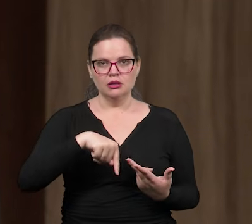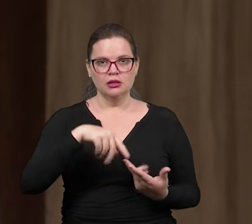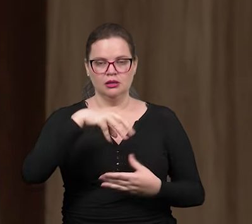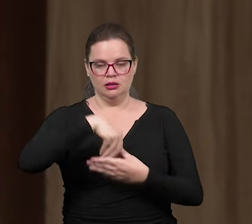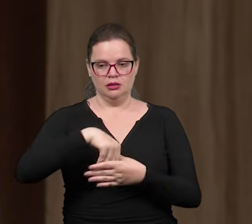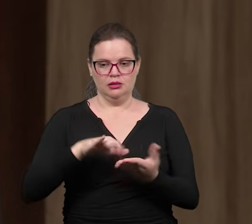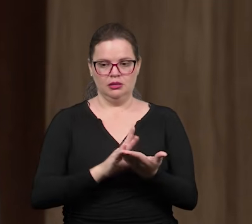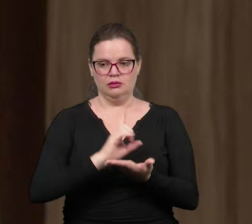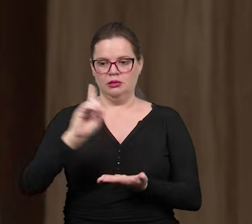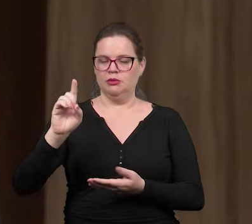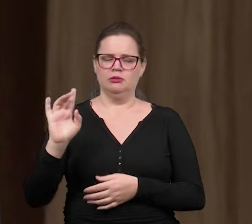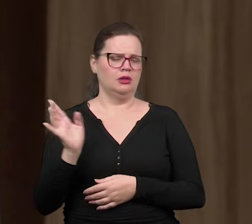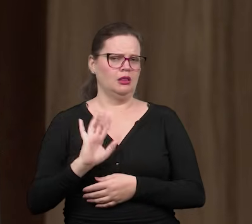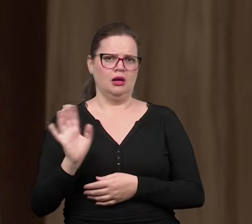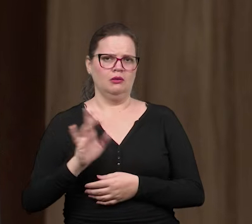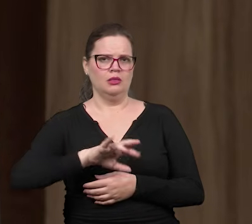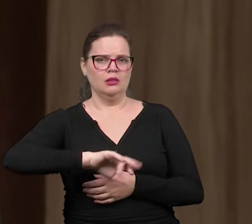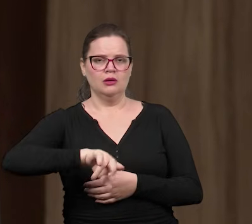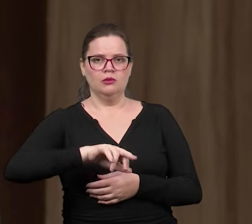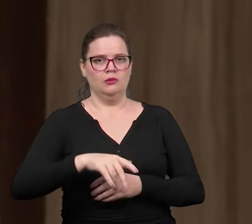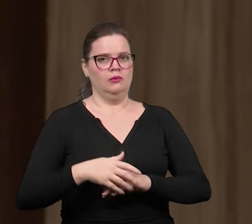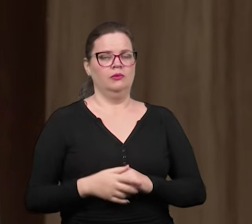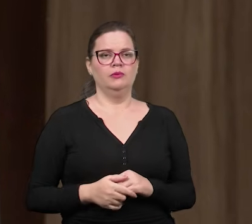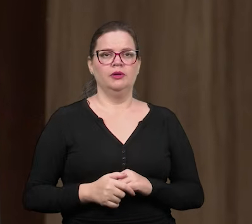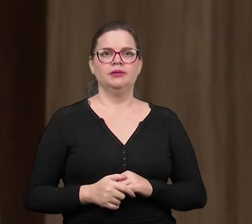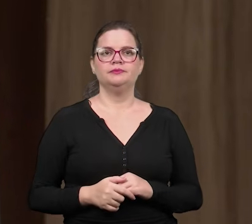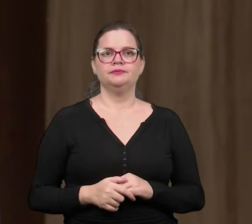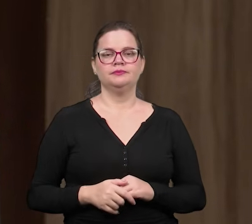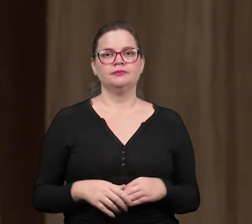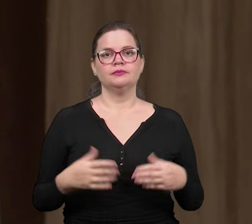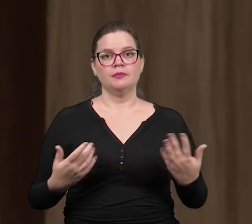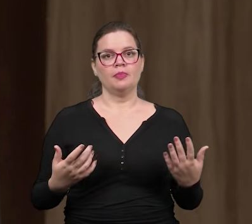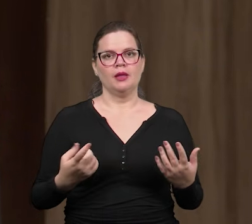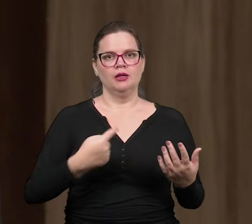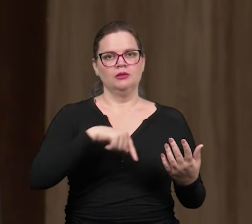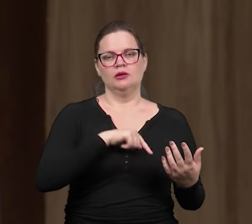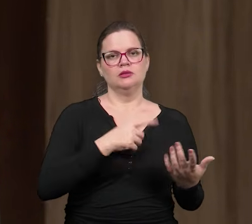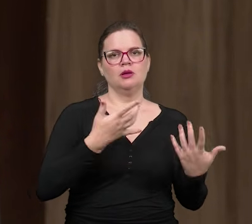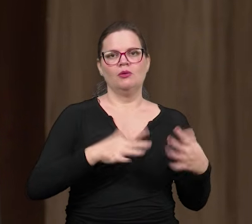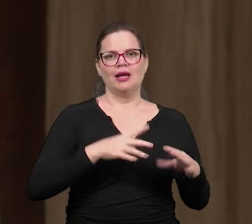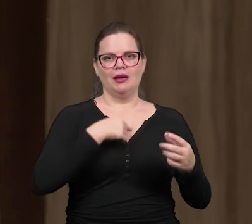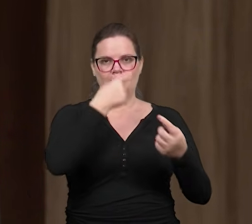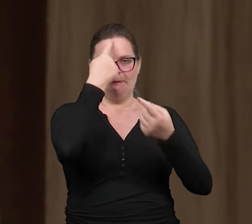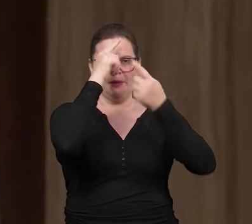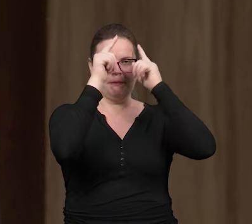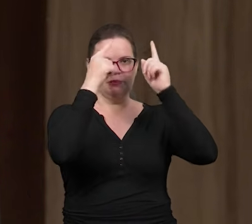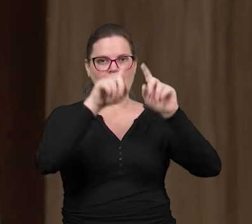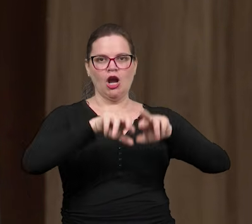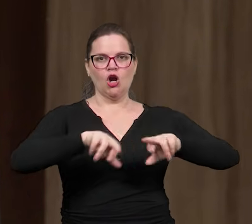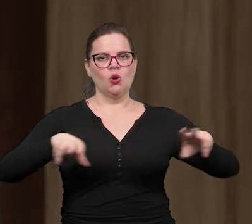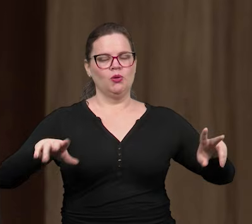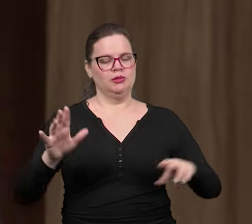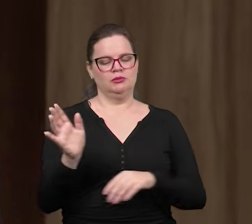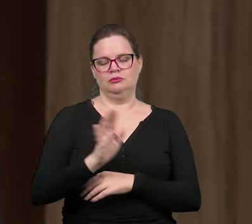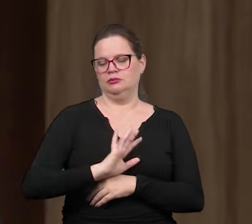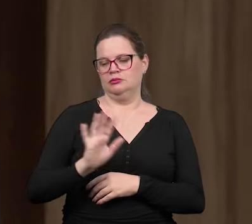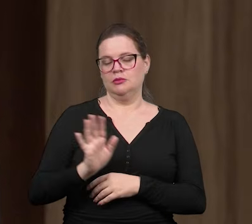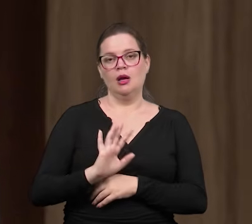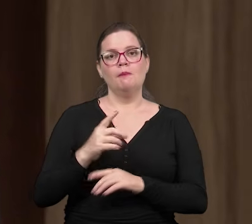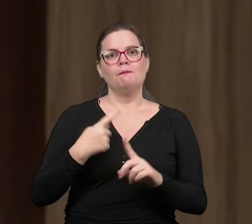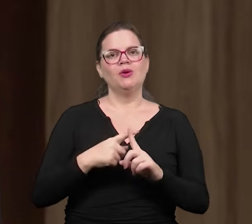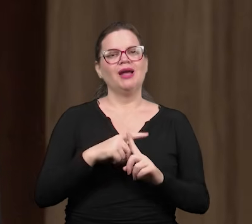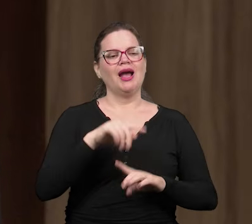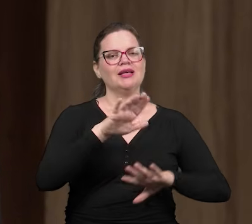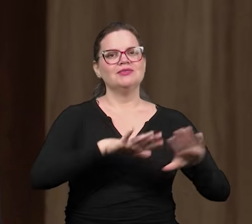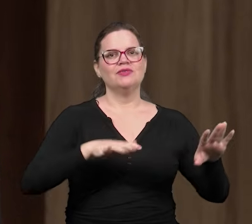em busca do que a Bíblia não diz, né? Então, esse é um erro comum que muitas vezes nos conduz àquilo que